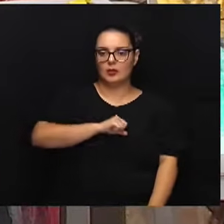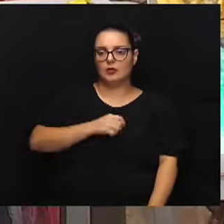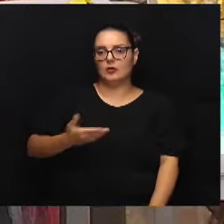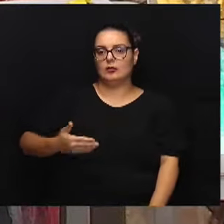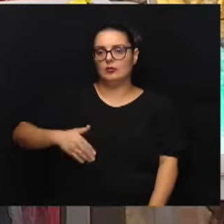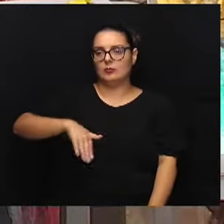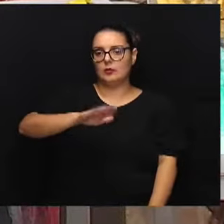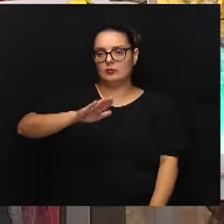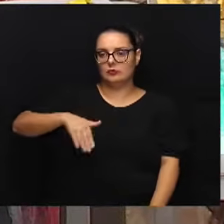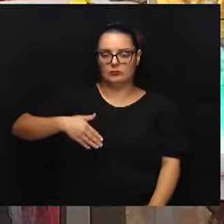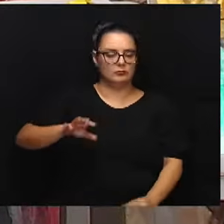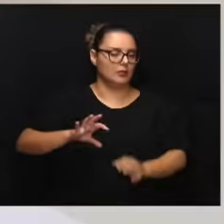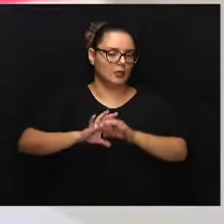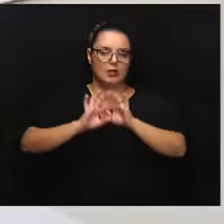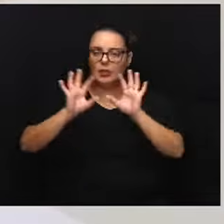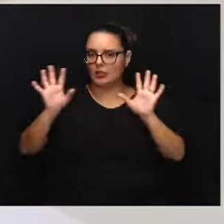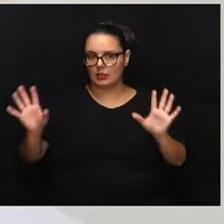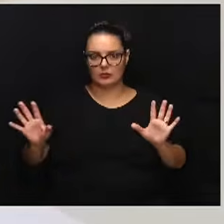movimento.